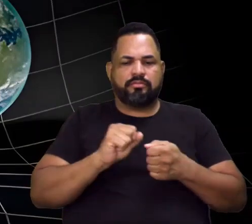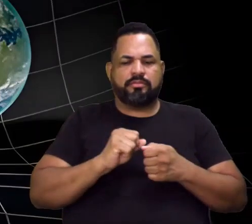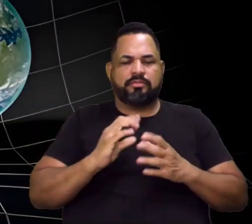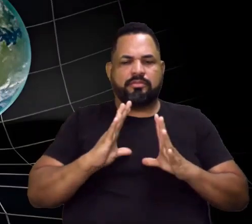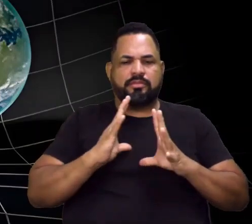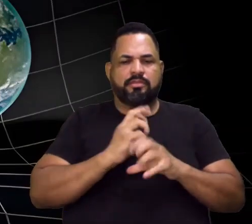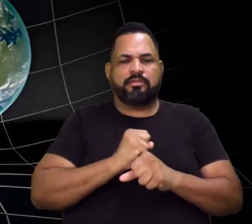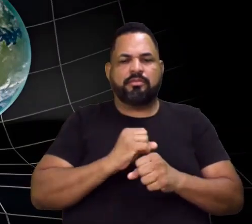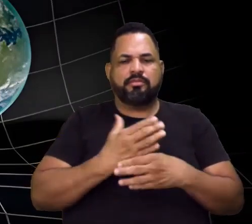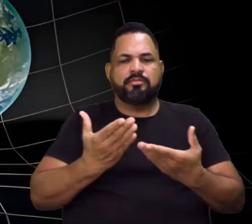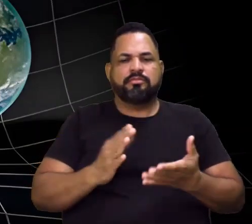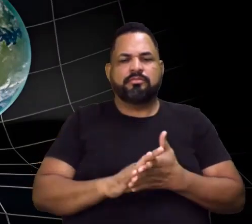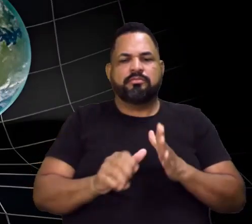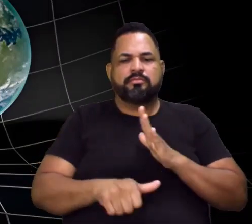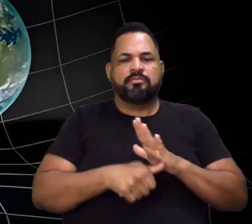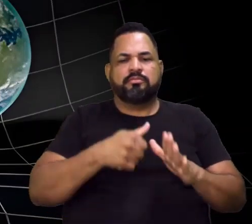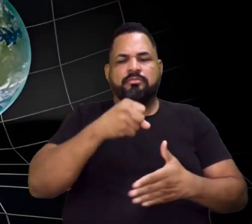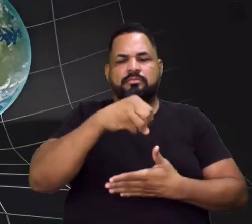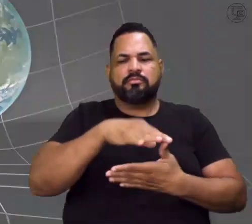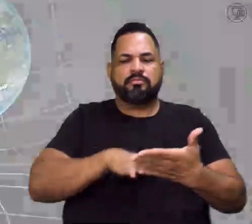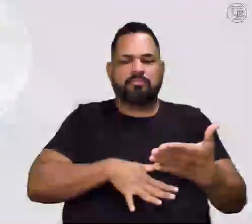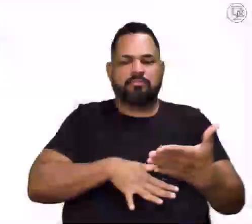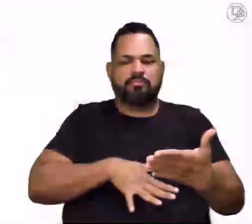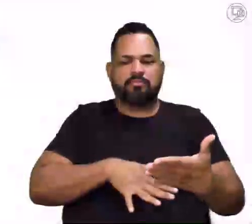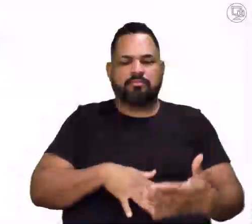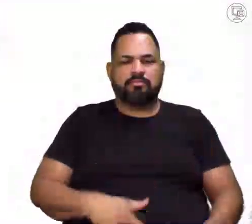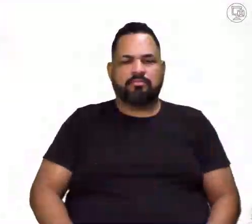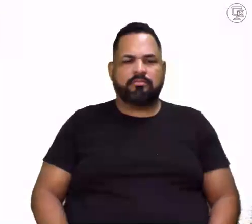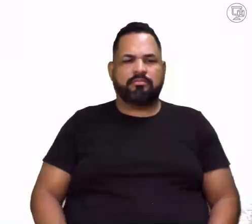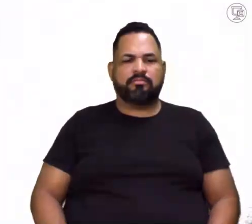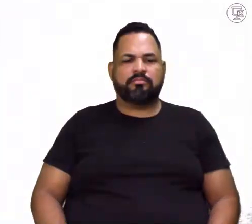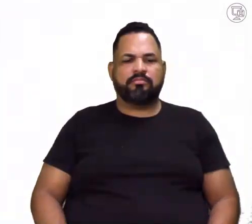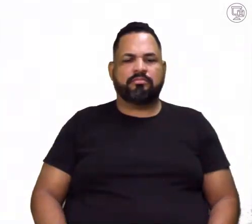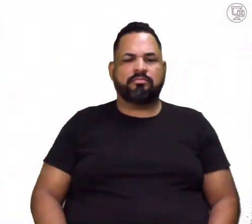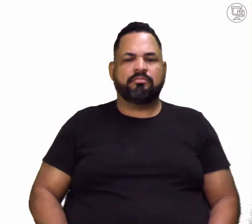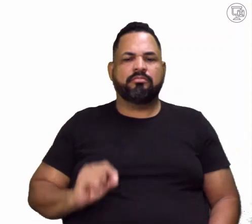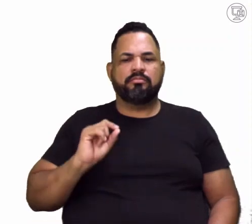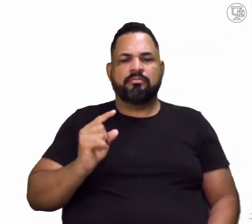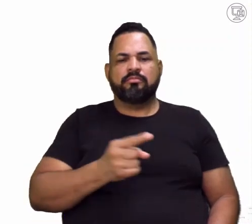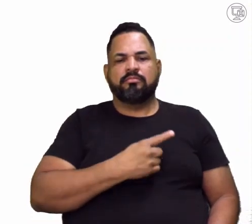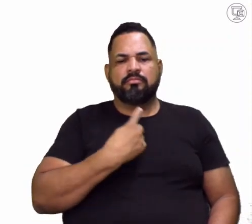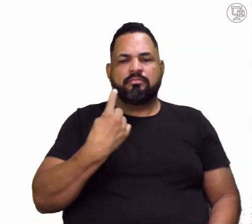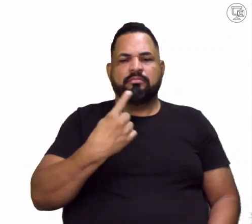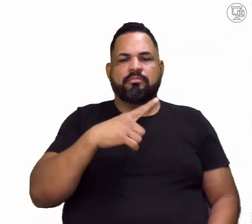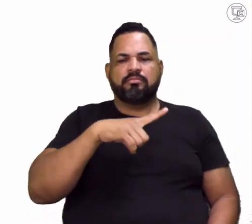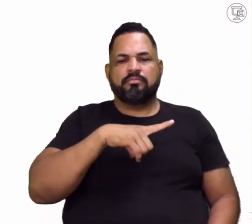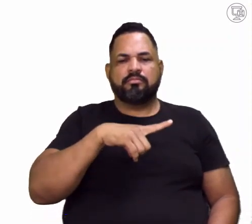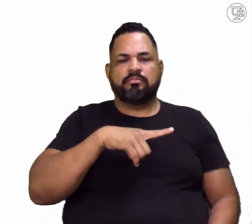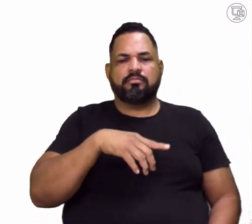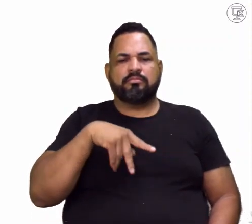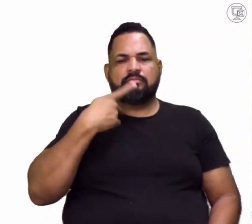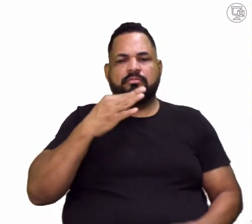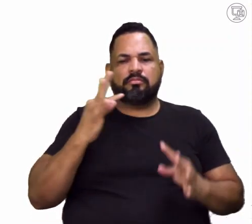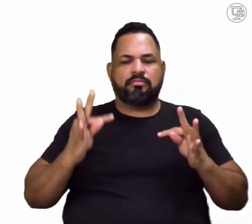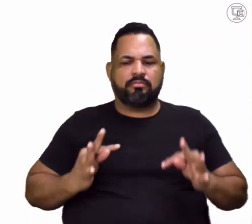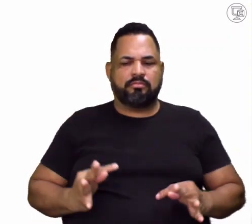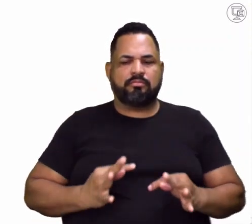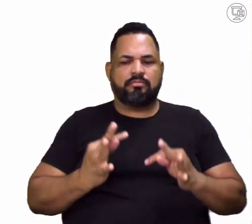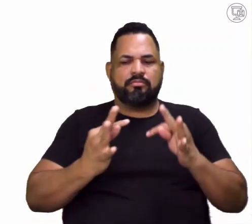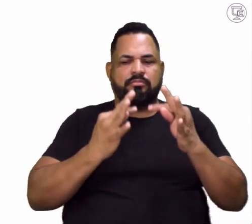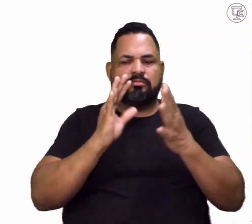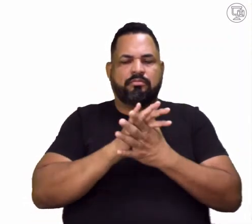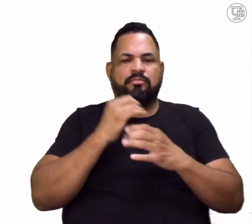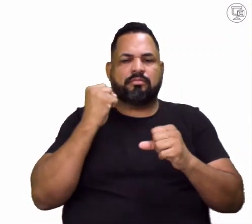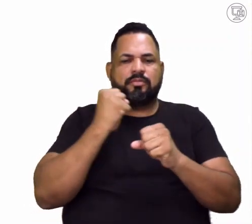tudinho vamos lá para nossa primeira questão olha aí que que nós temos aqui falando de Tecnologia de construção